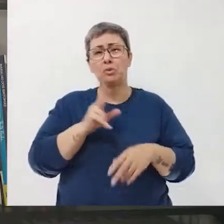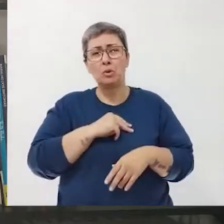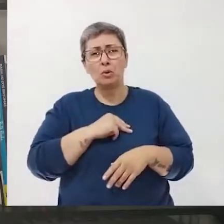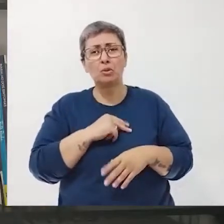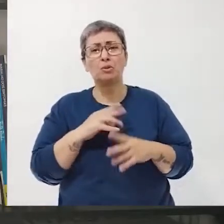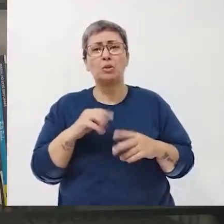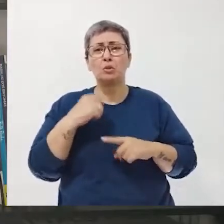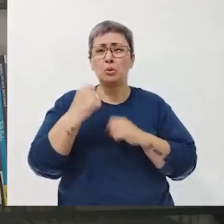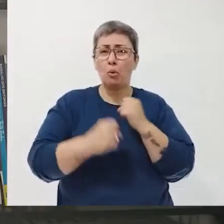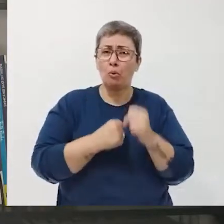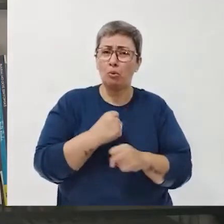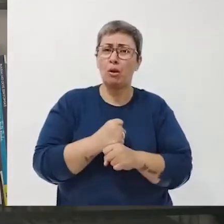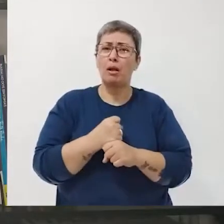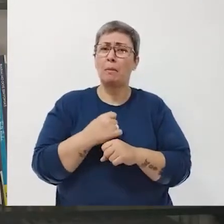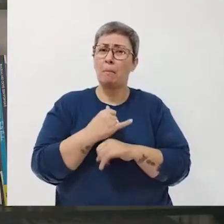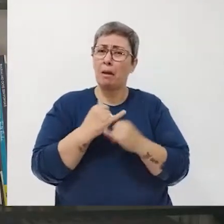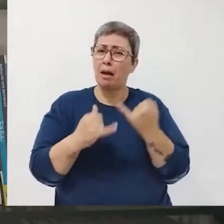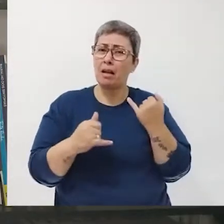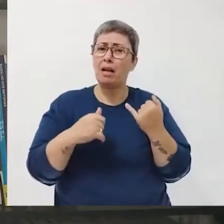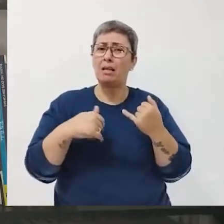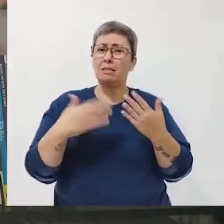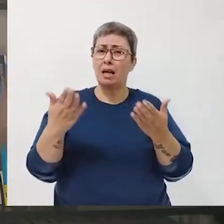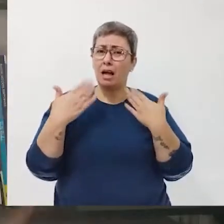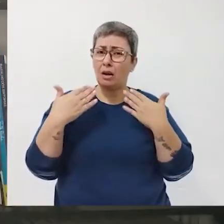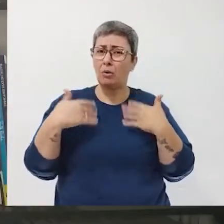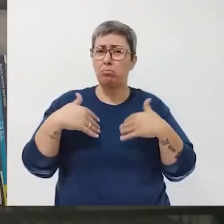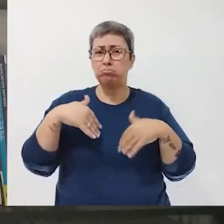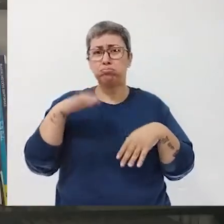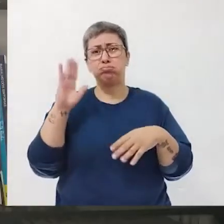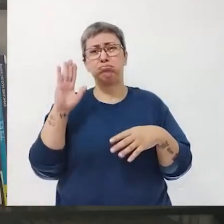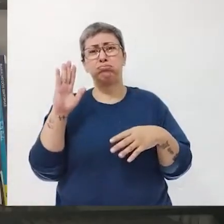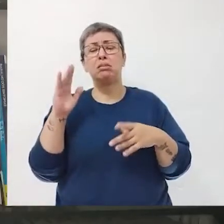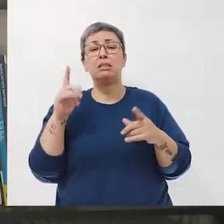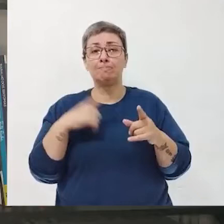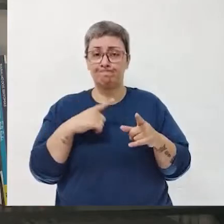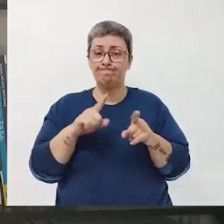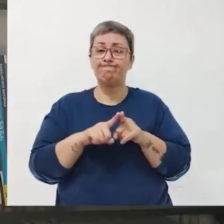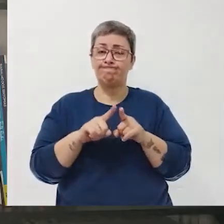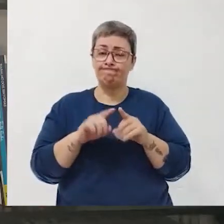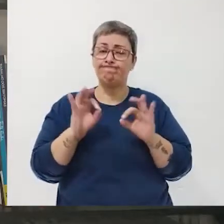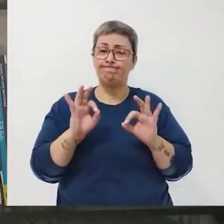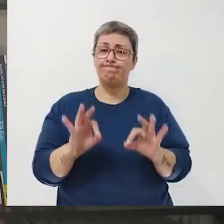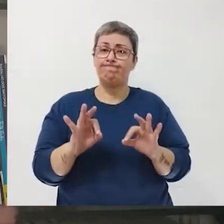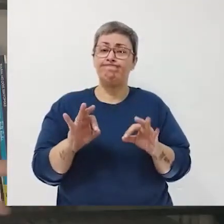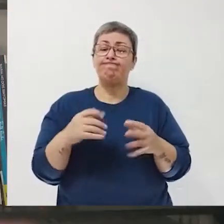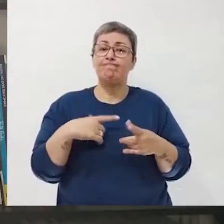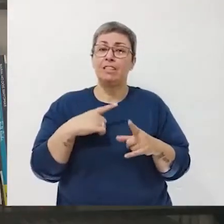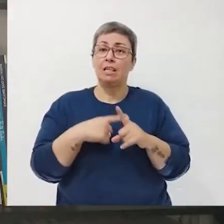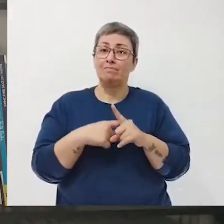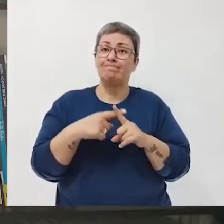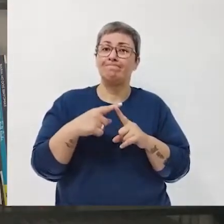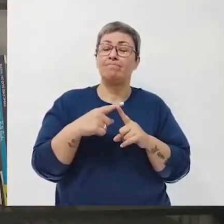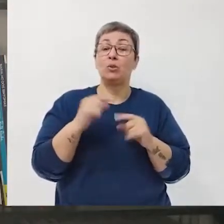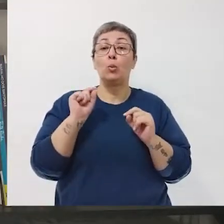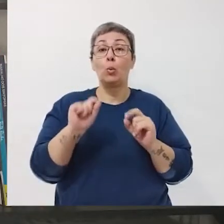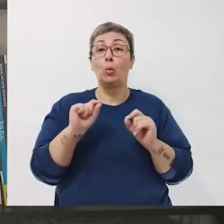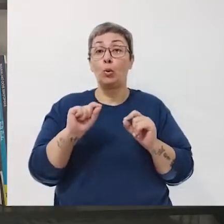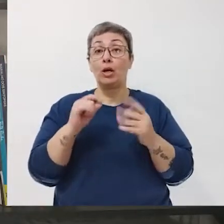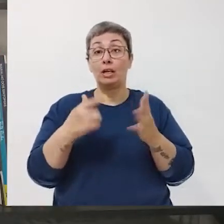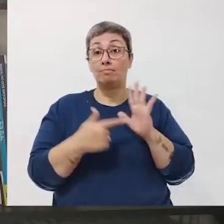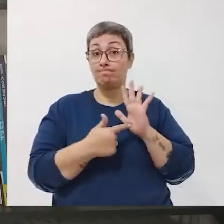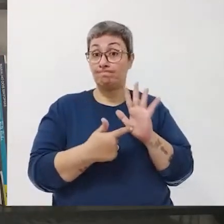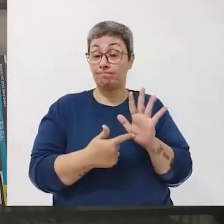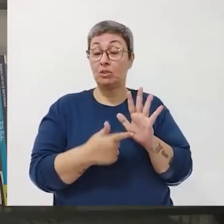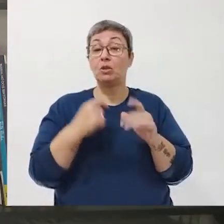nossa, todo ano parece que o calor tá mais forte. E tá mesmo, né, gente? Tá mais forte. O que isso